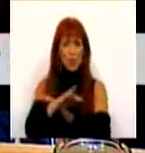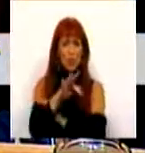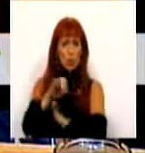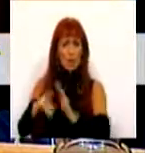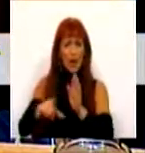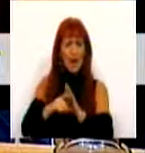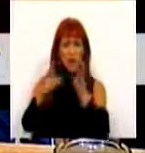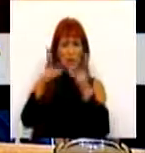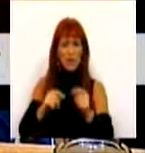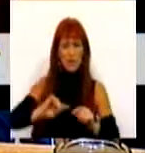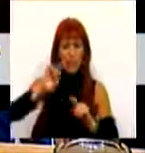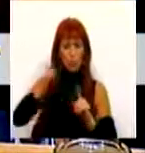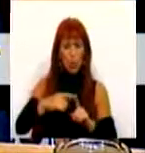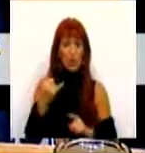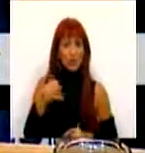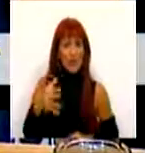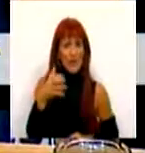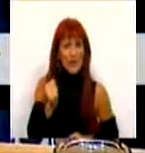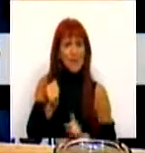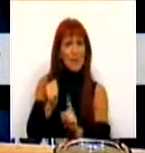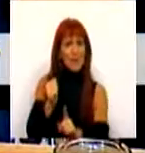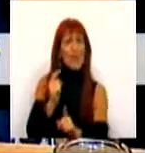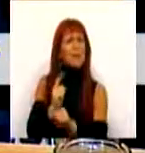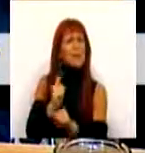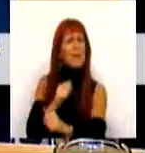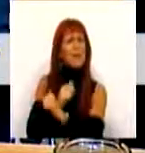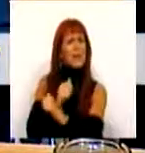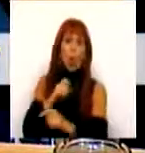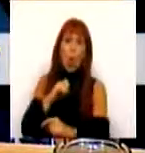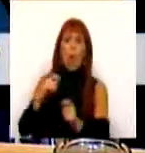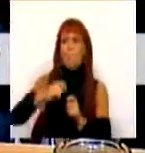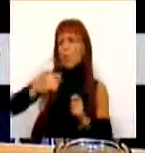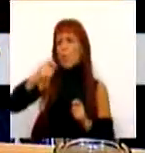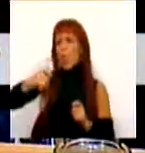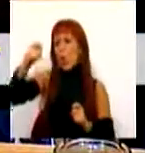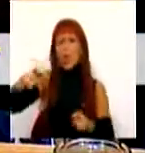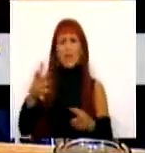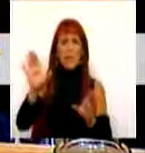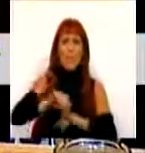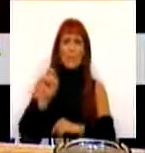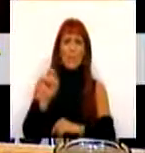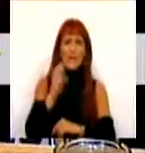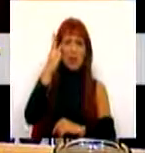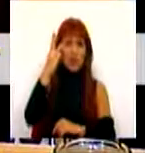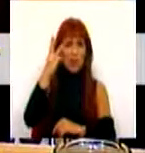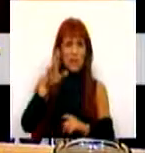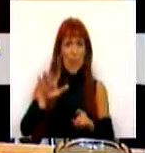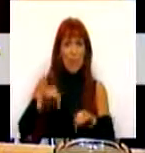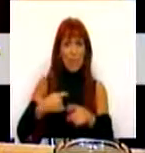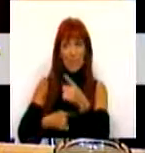Lei do Orçamento de 2015, que mantinha ou que prolongava por mais 3 meses,